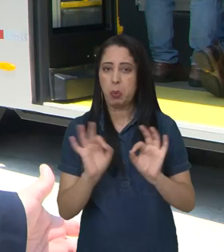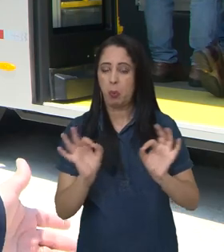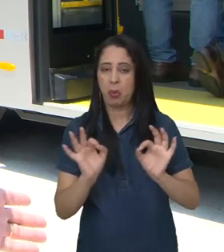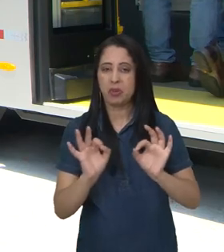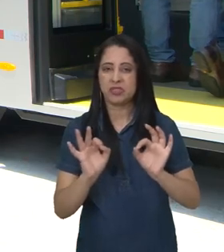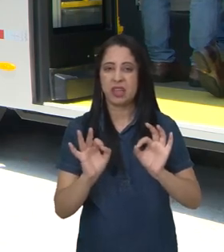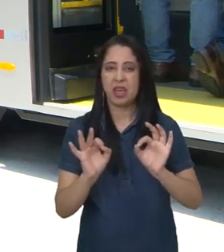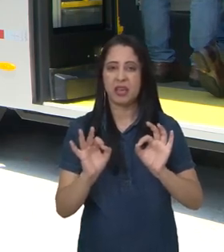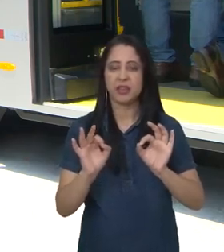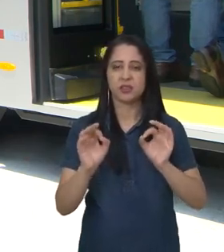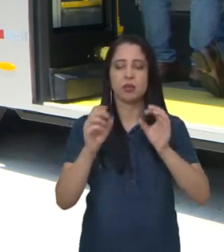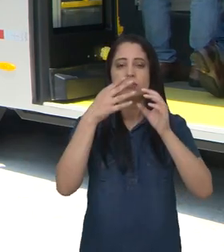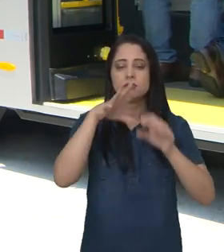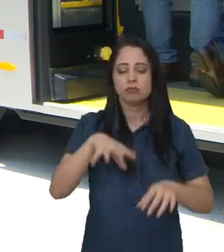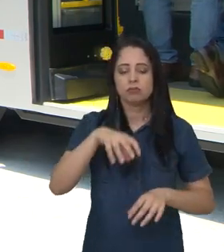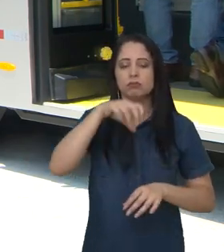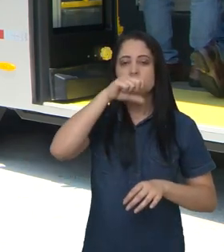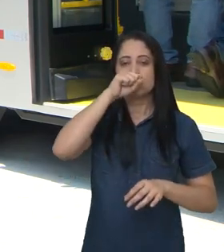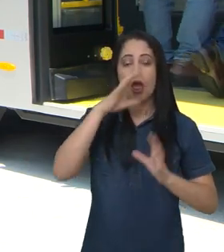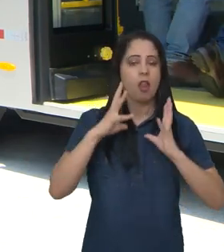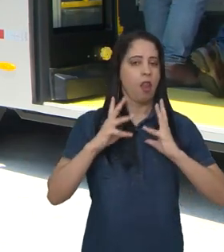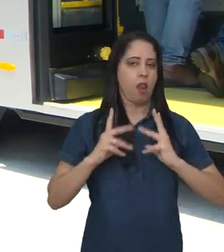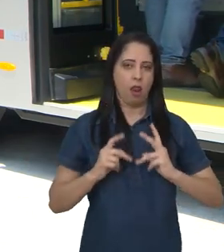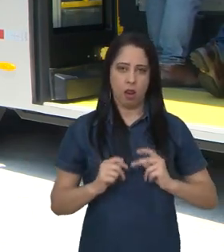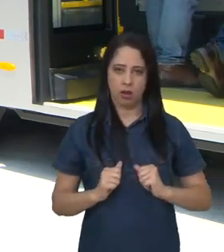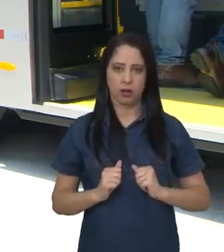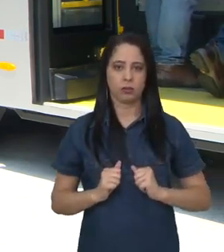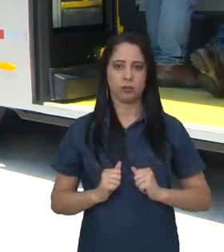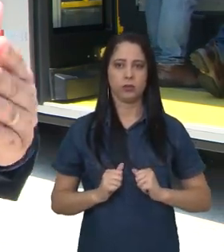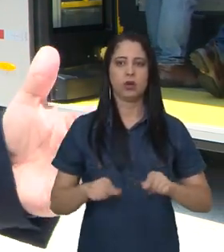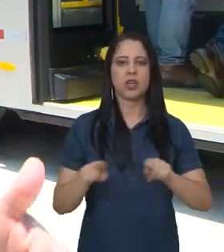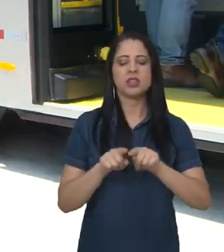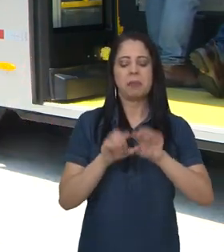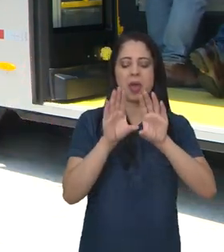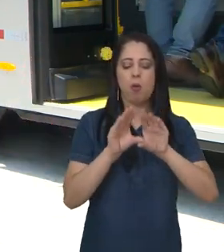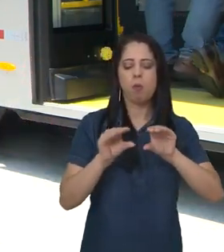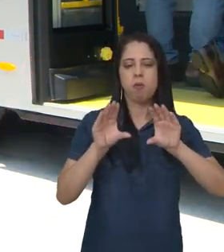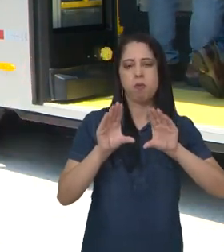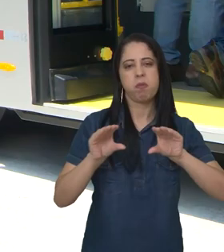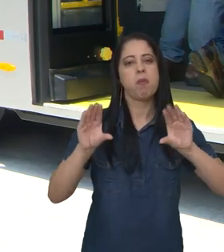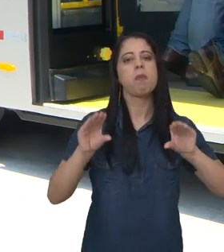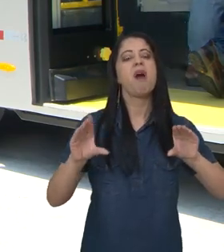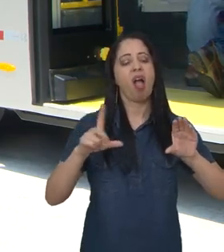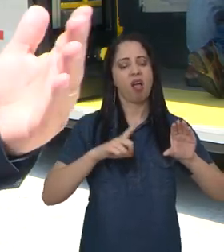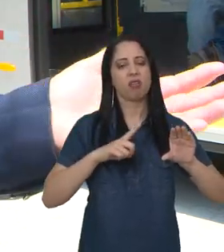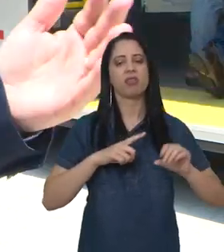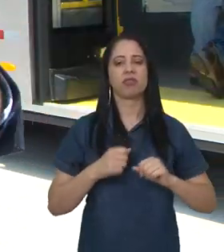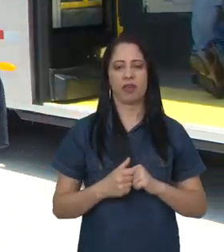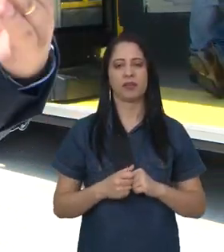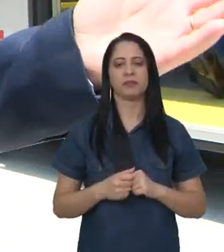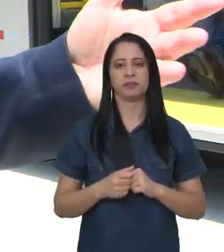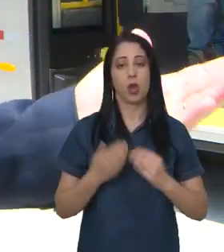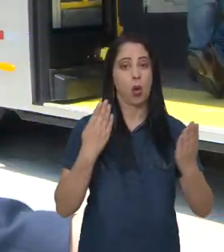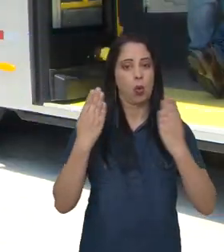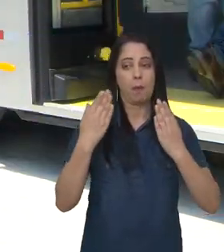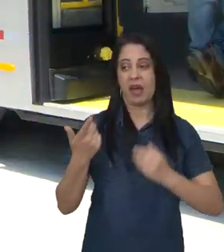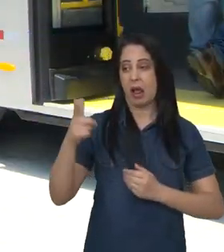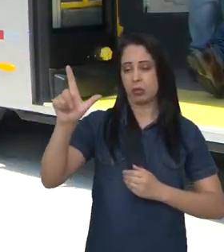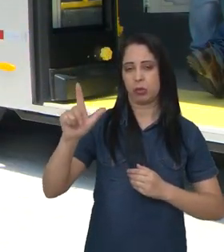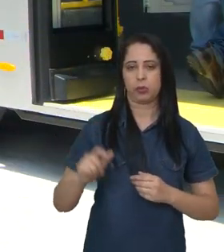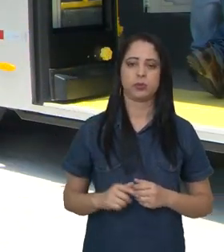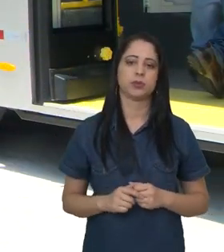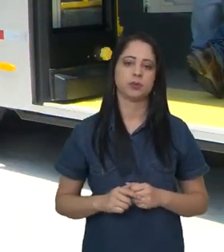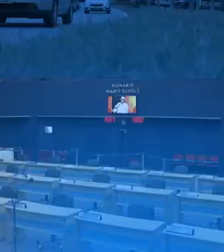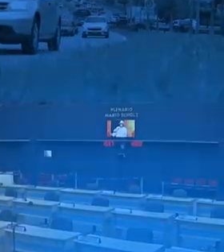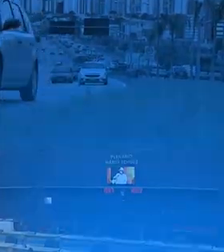e o conforto né que vocês puderam ver esse tipo de ônibus ele ele traz um conforto a mais dos veículos padrões que